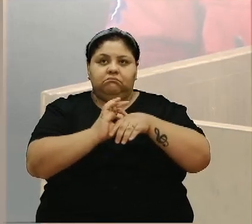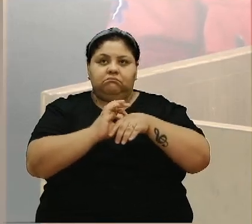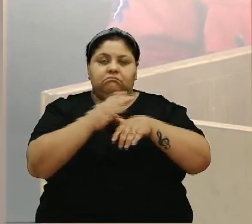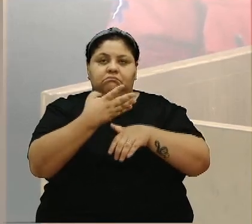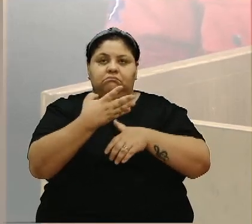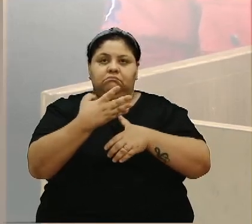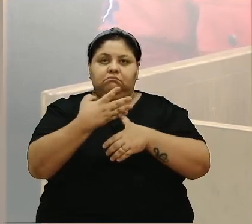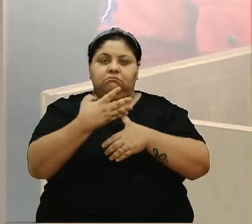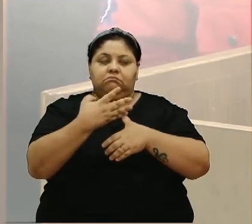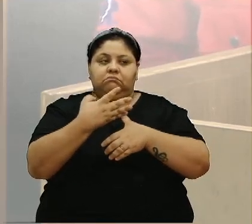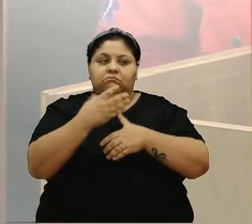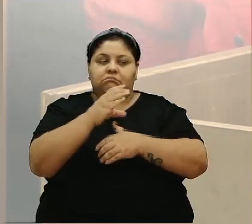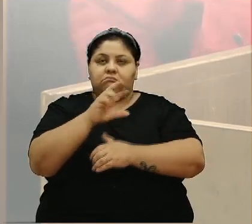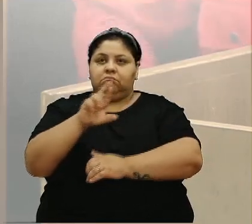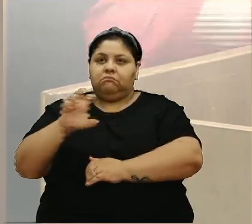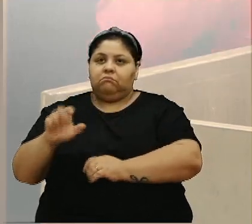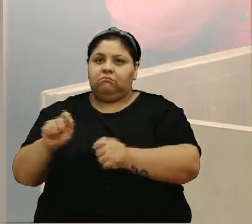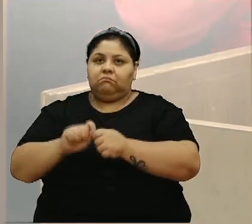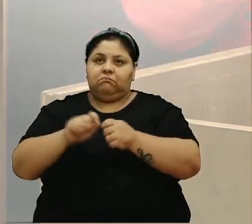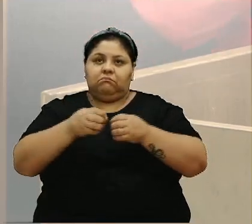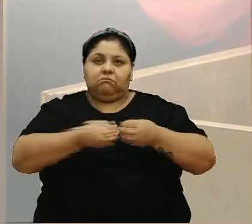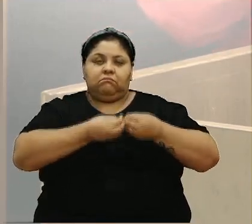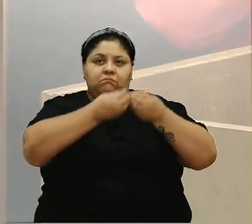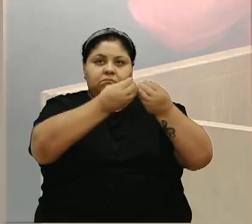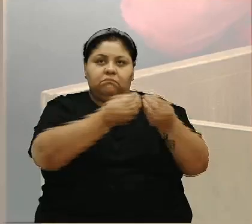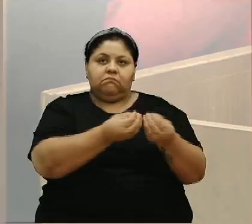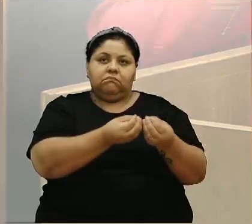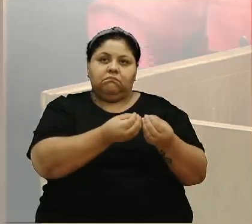outras instituições, onde a gente faz a doação,